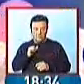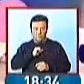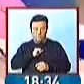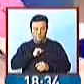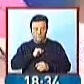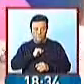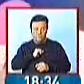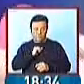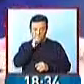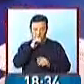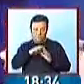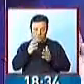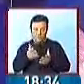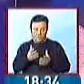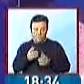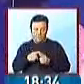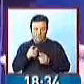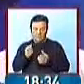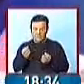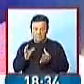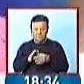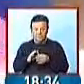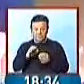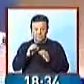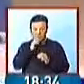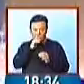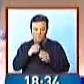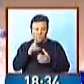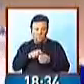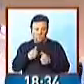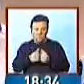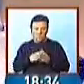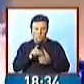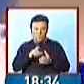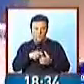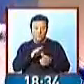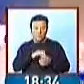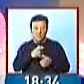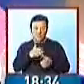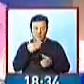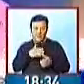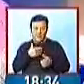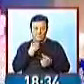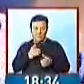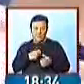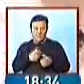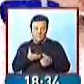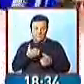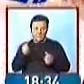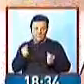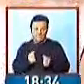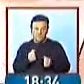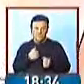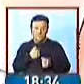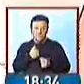nosso balão na boca do copo. Mas agora, como o nosso copo está quente, eu vou ter que arrefecer o copo. O que é que eu faço? Eu